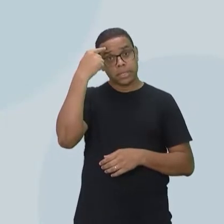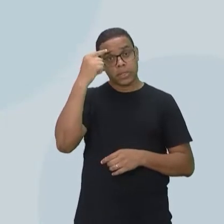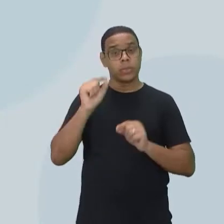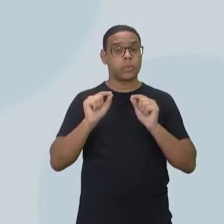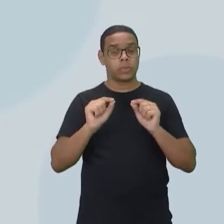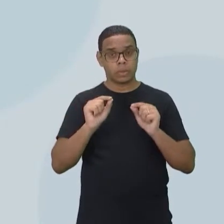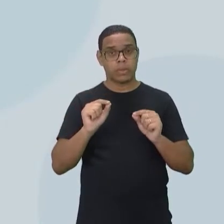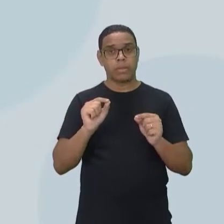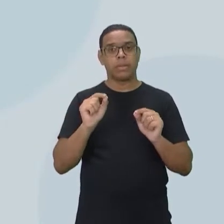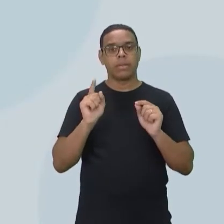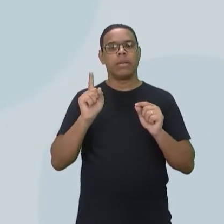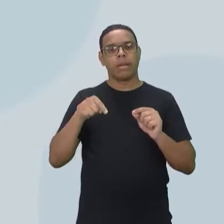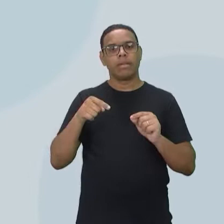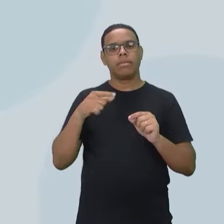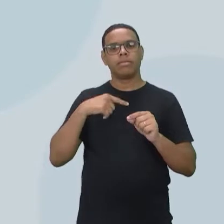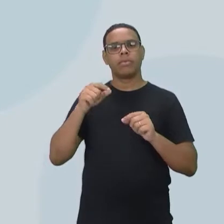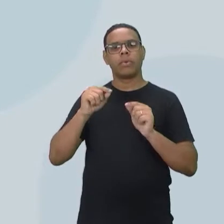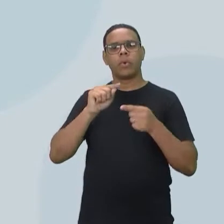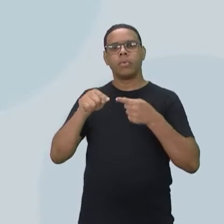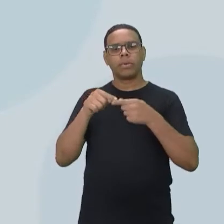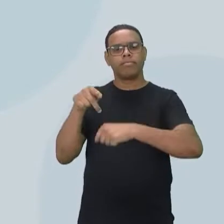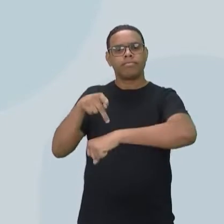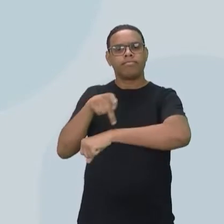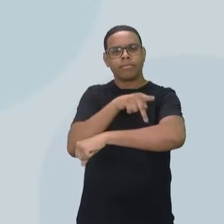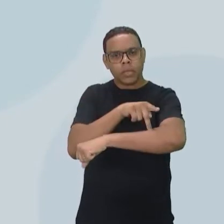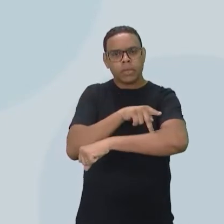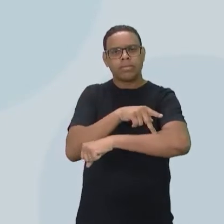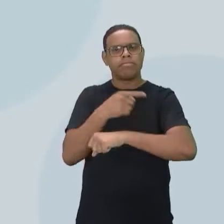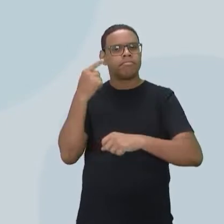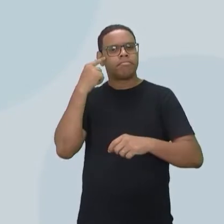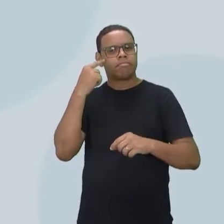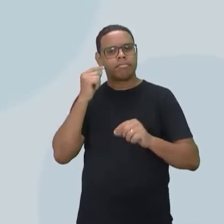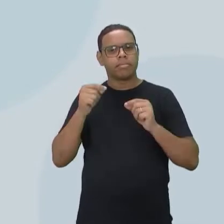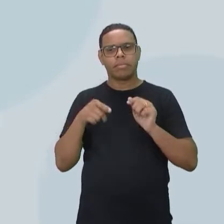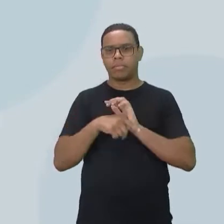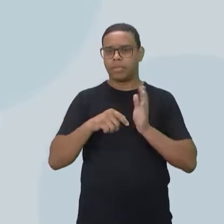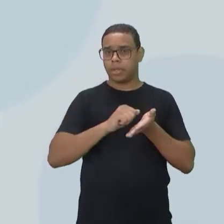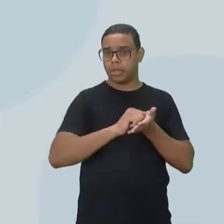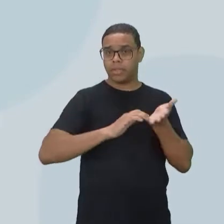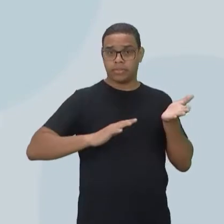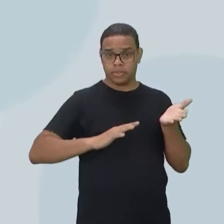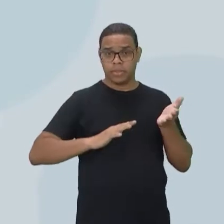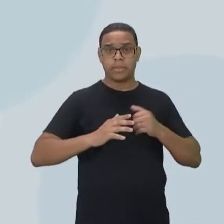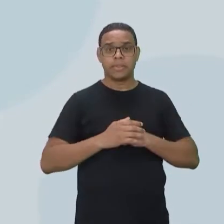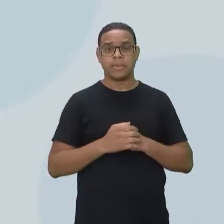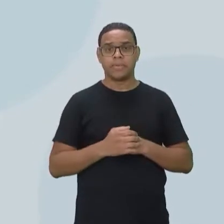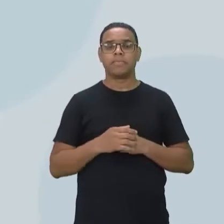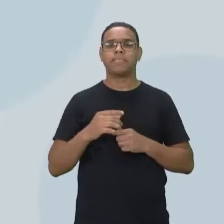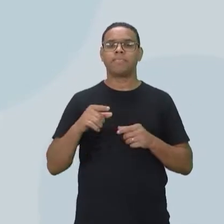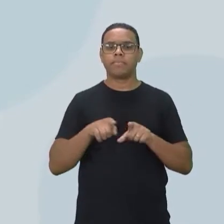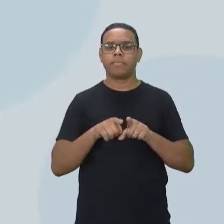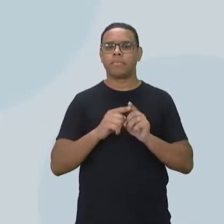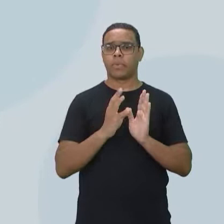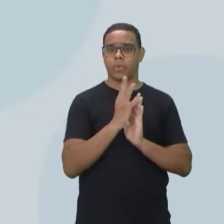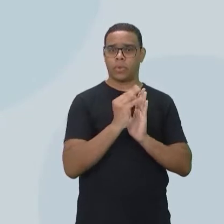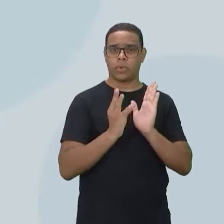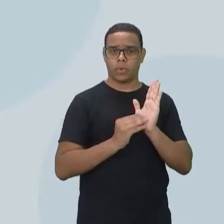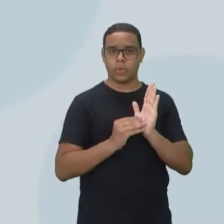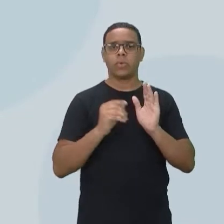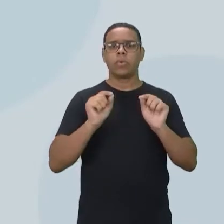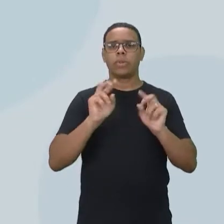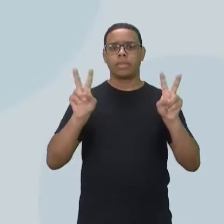justamente no sentido pedagógico mesmo da atividade, além do próprio conteúdo, que é